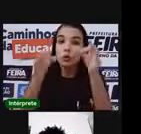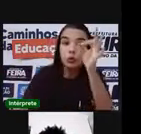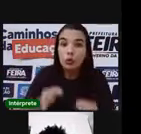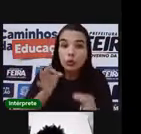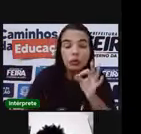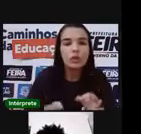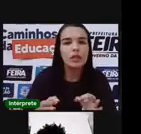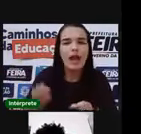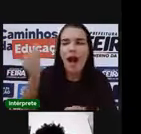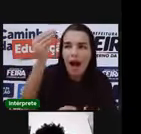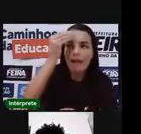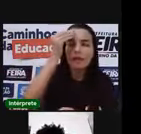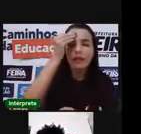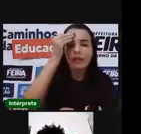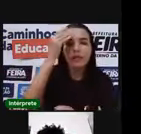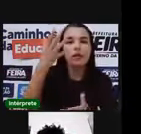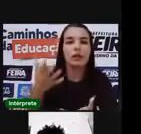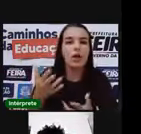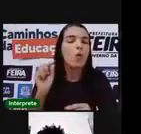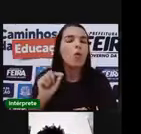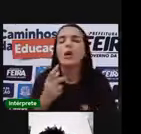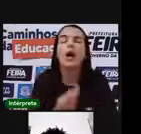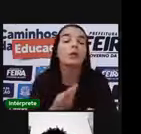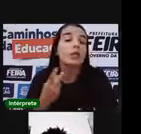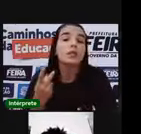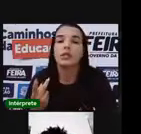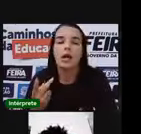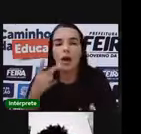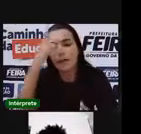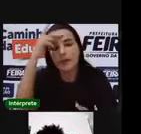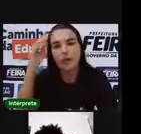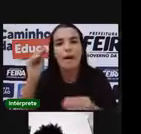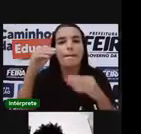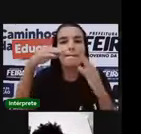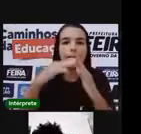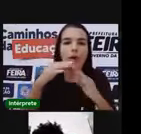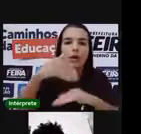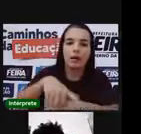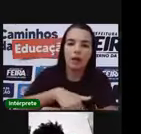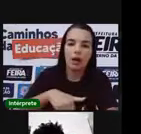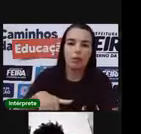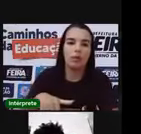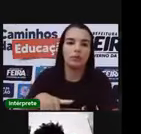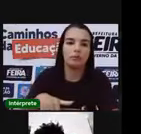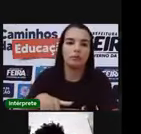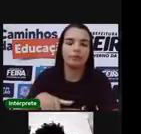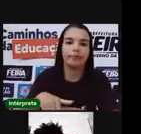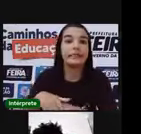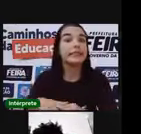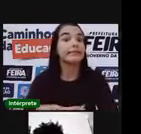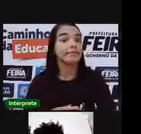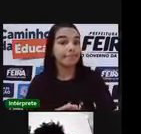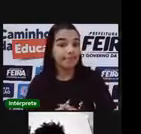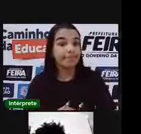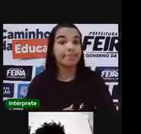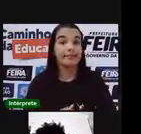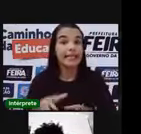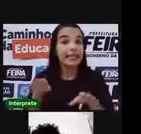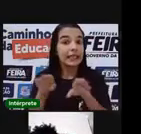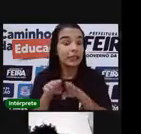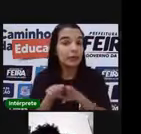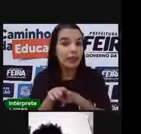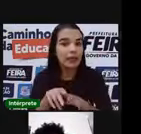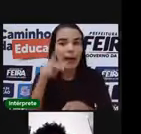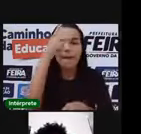de entendimento, de compreensão, tá? A pessoa, gente, que está encarcerado, não é encarcerada, não